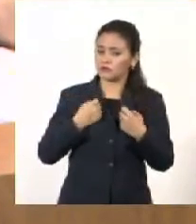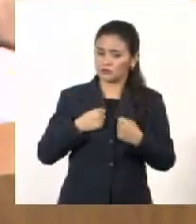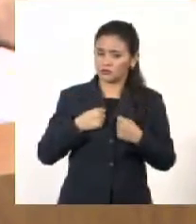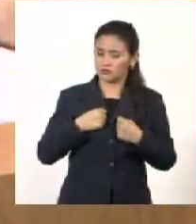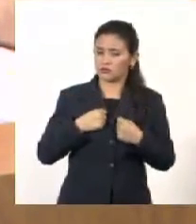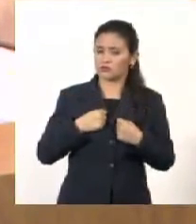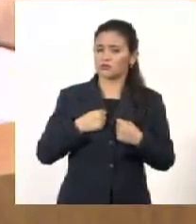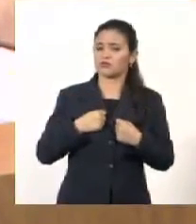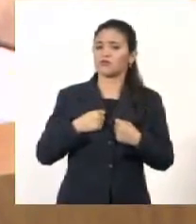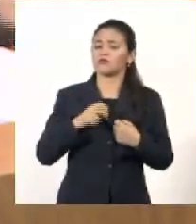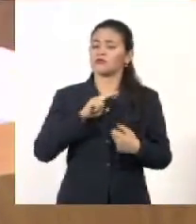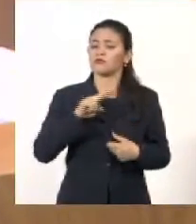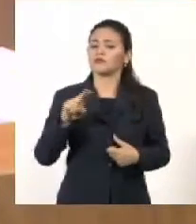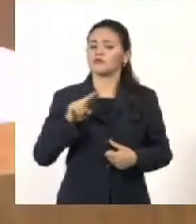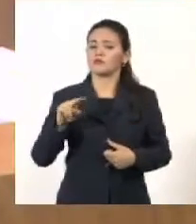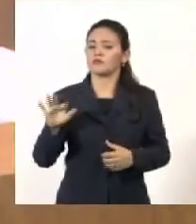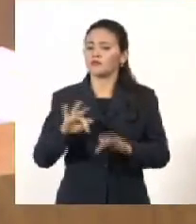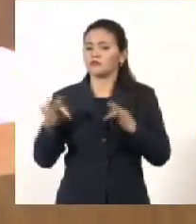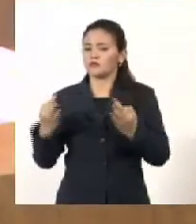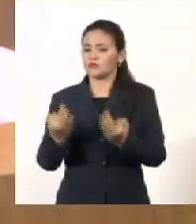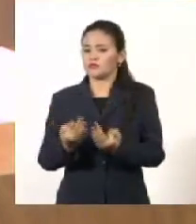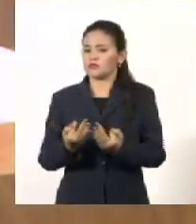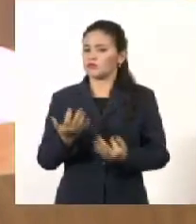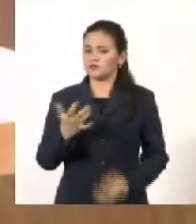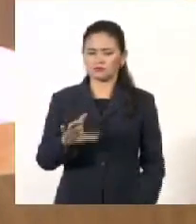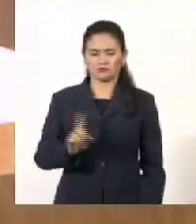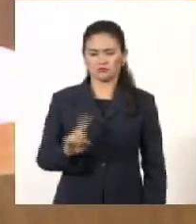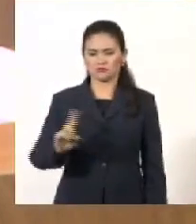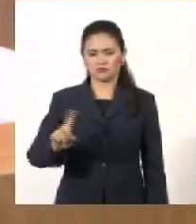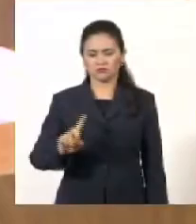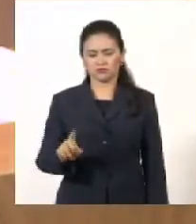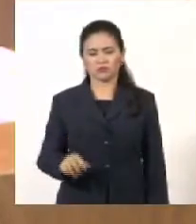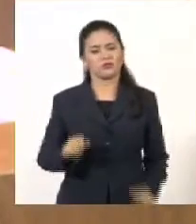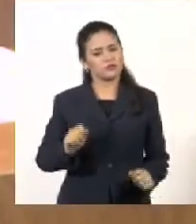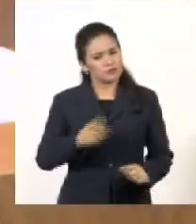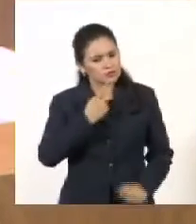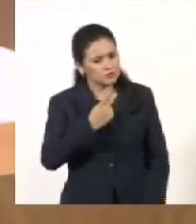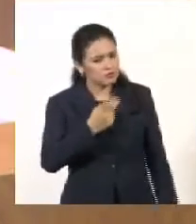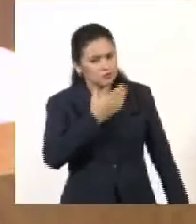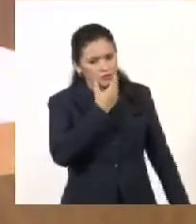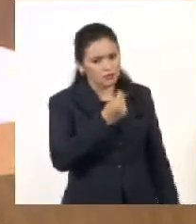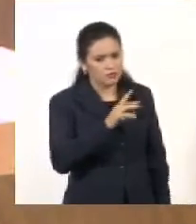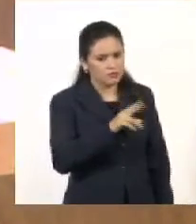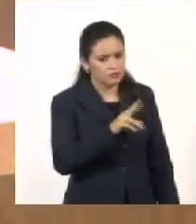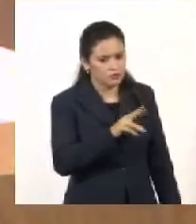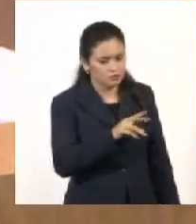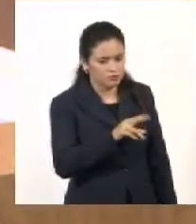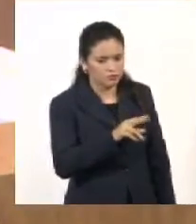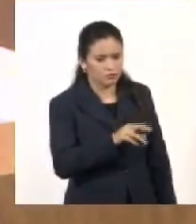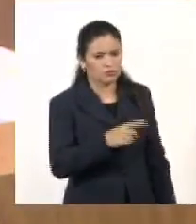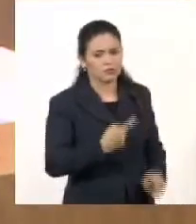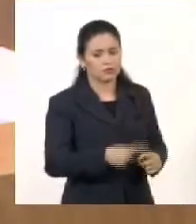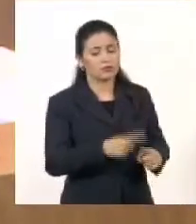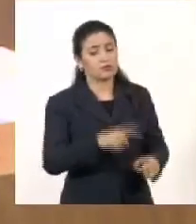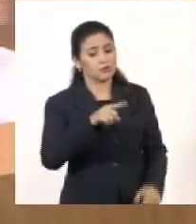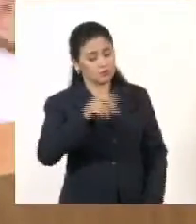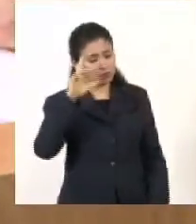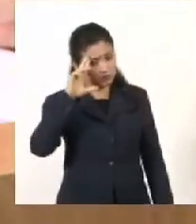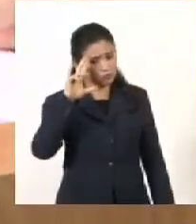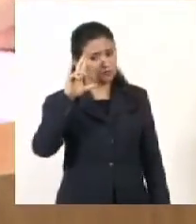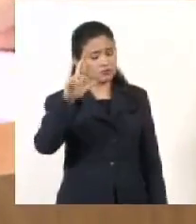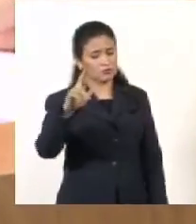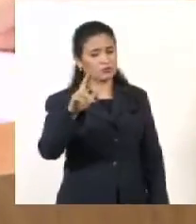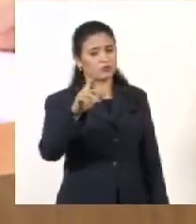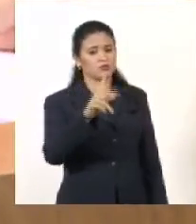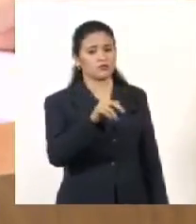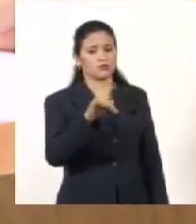familiares. Se quiser falar do meu irmão de Pio XII, pode falar, porque ele é liderança, é pessoa